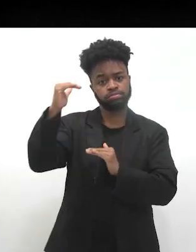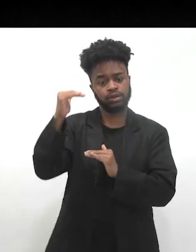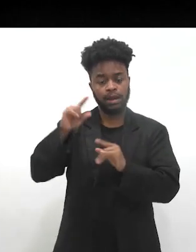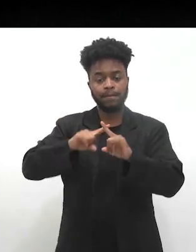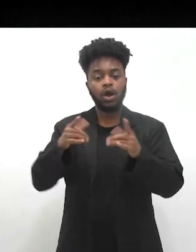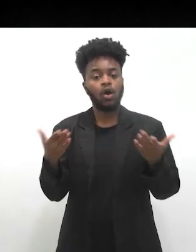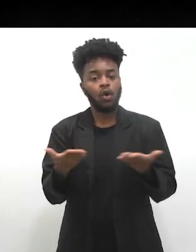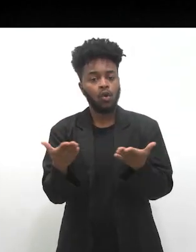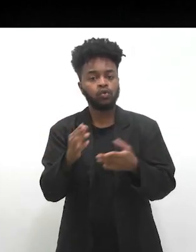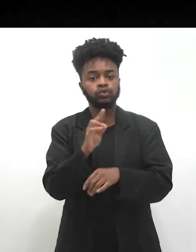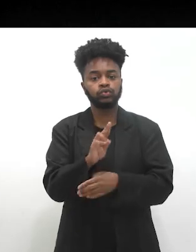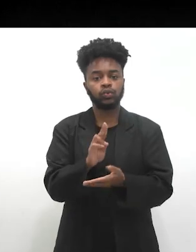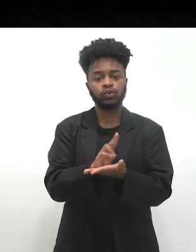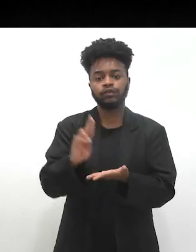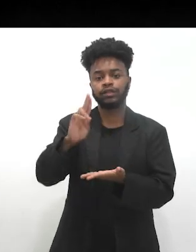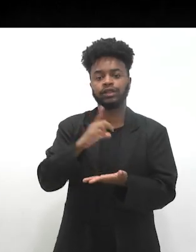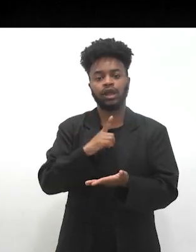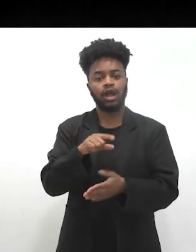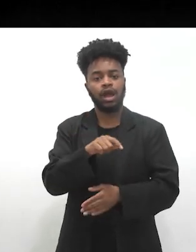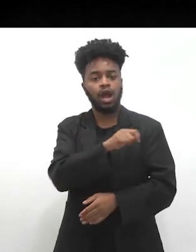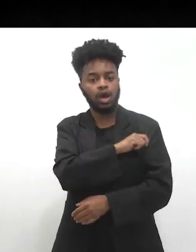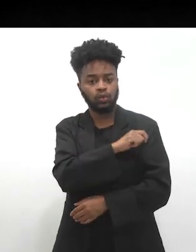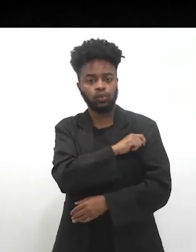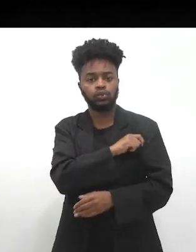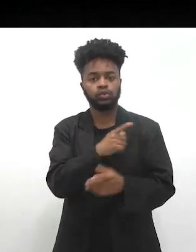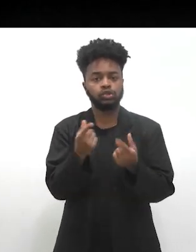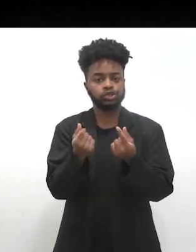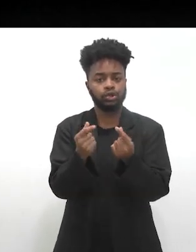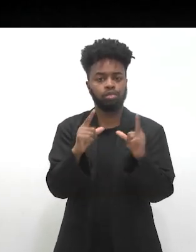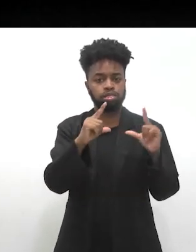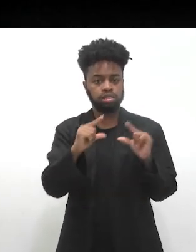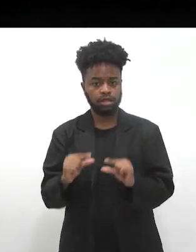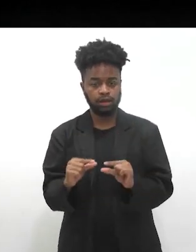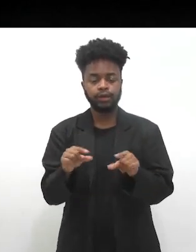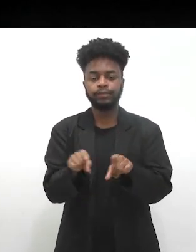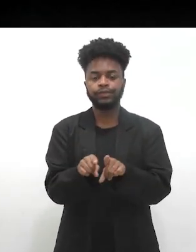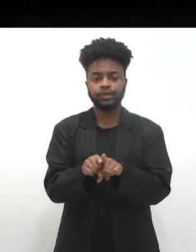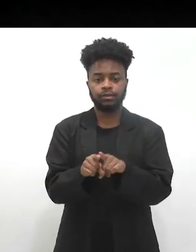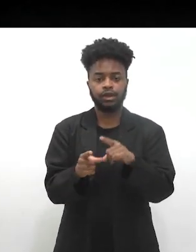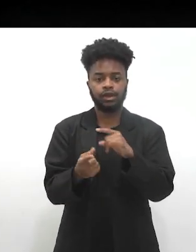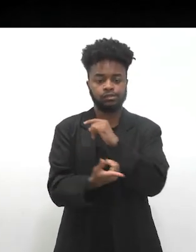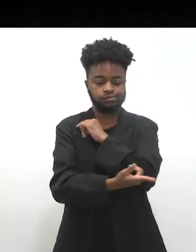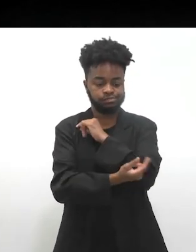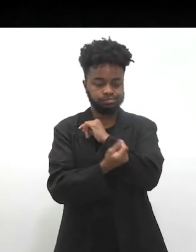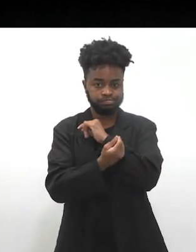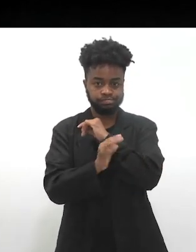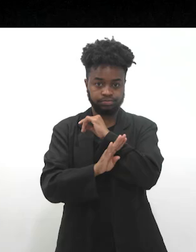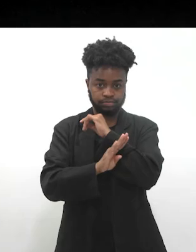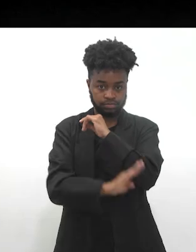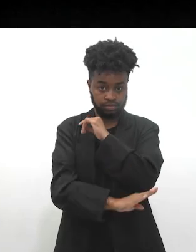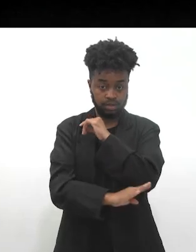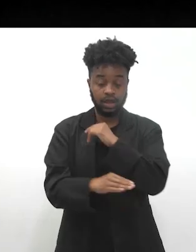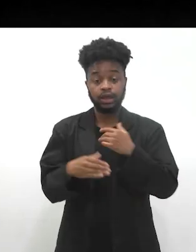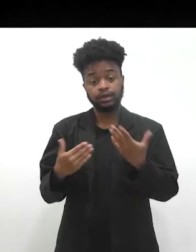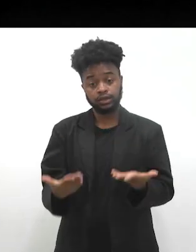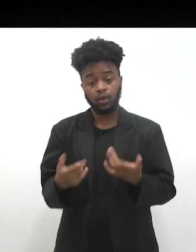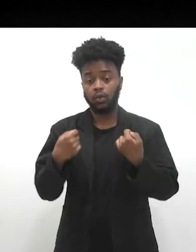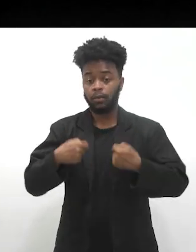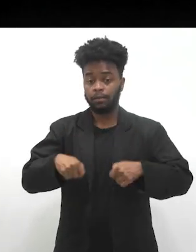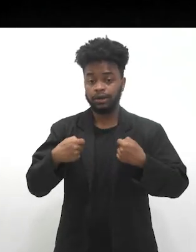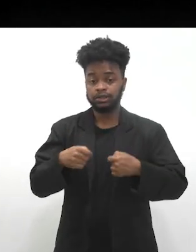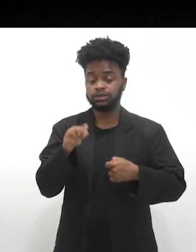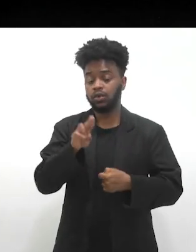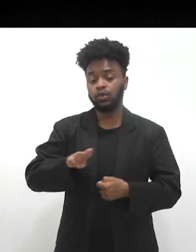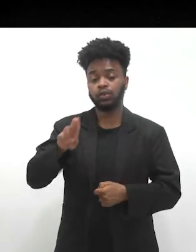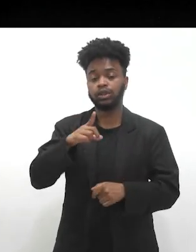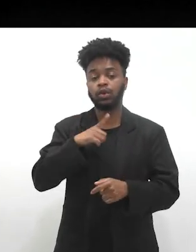a universidade ela recebe muito mais alunos de classe baixa e classe média baixa, e que exige muito